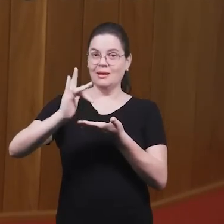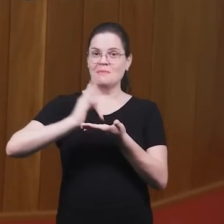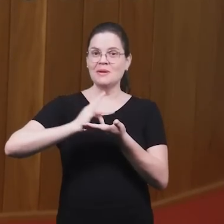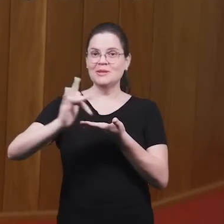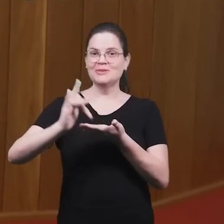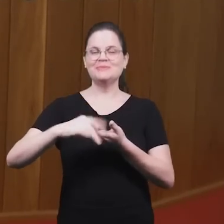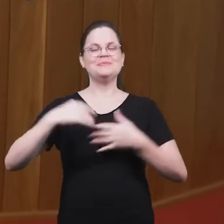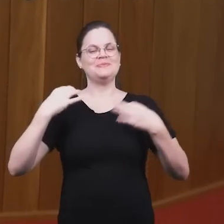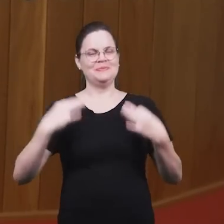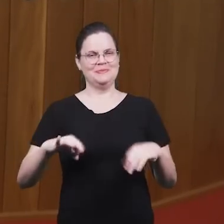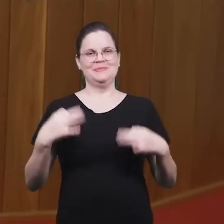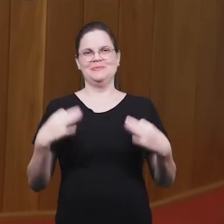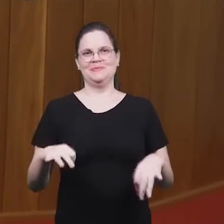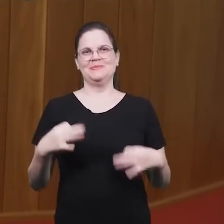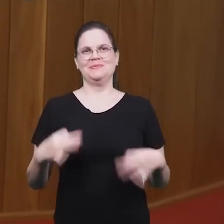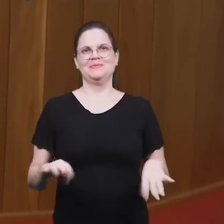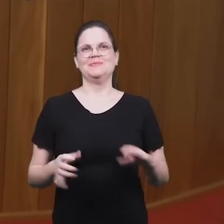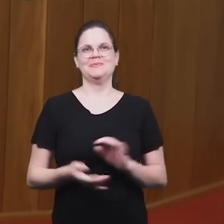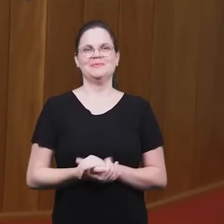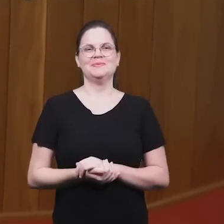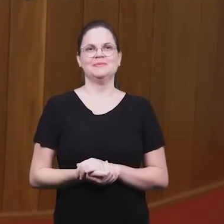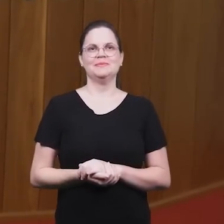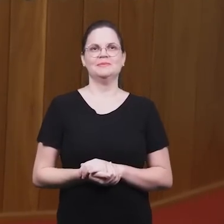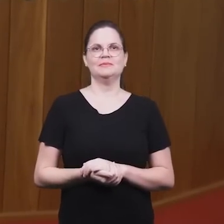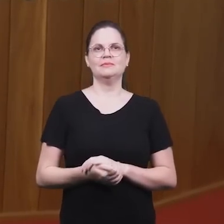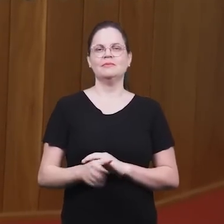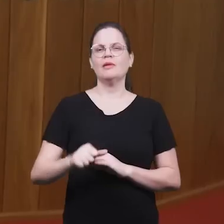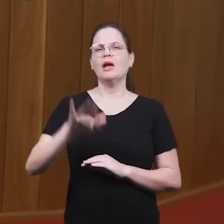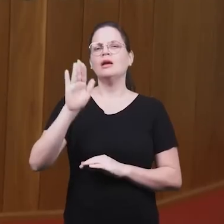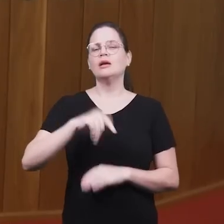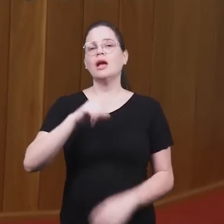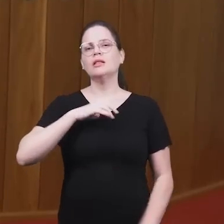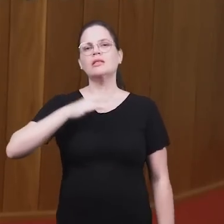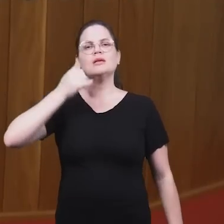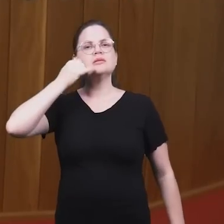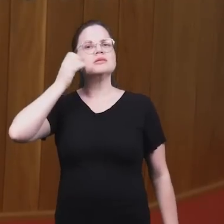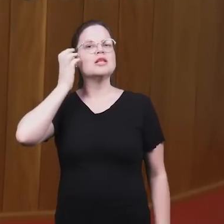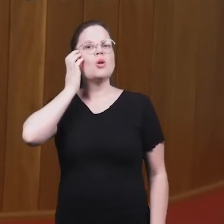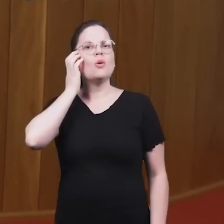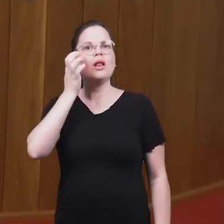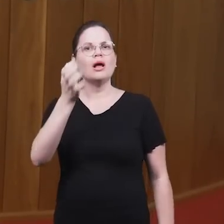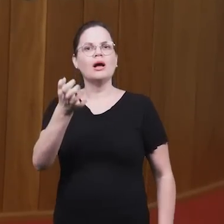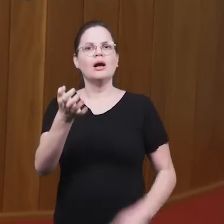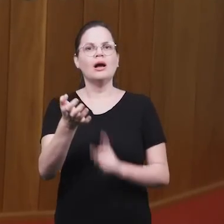tablet. Isso mesmo. Quem aqui tem celular?